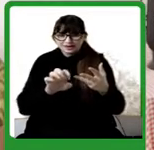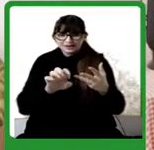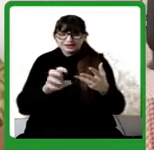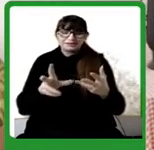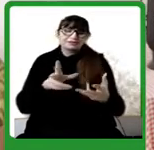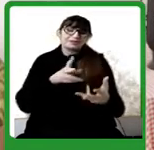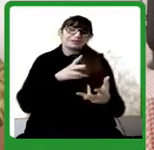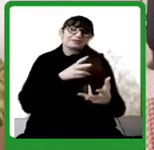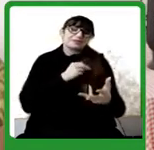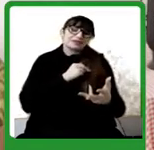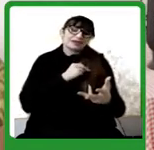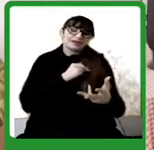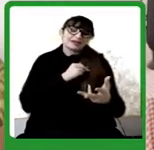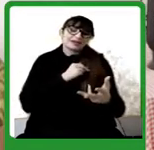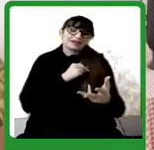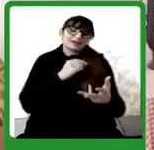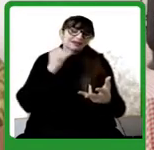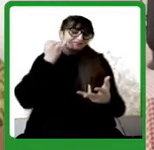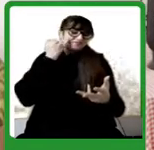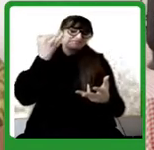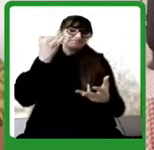da criatividade.